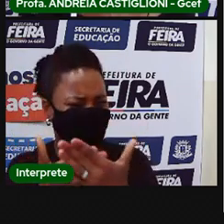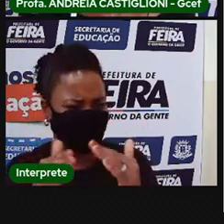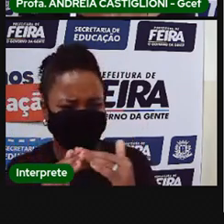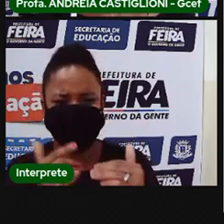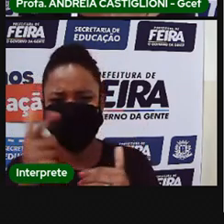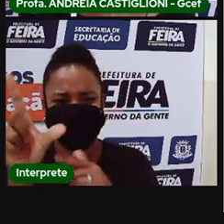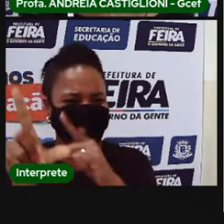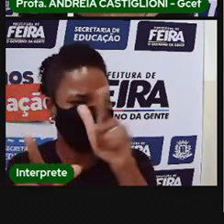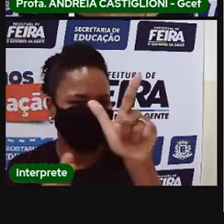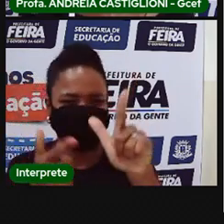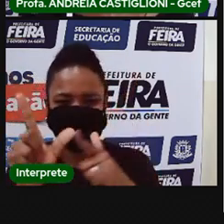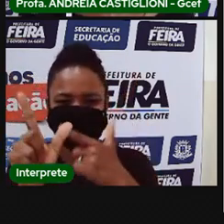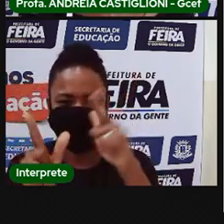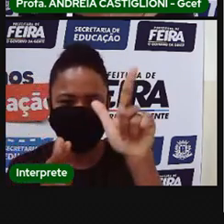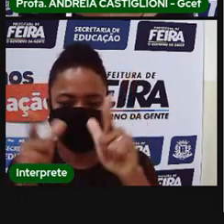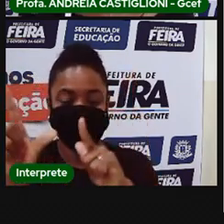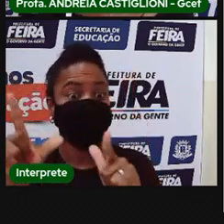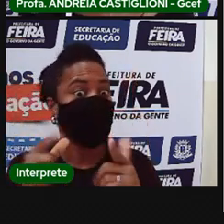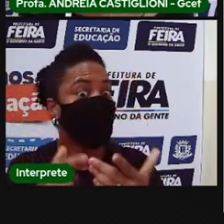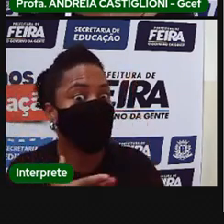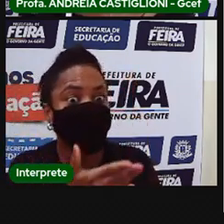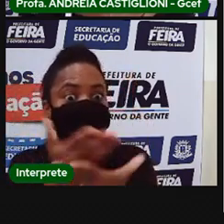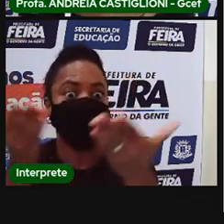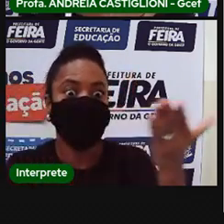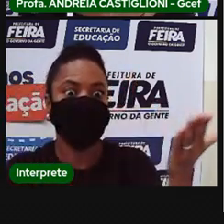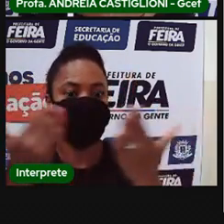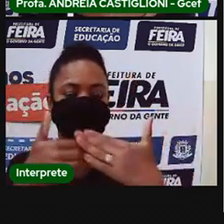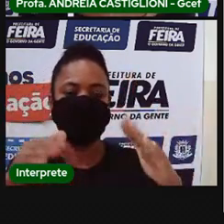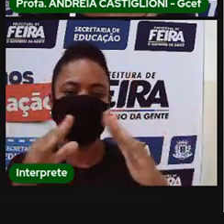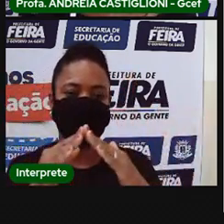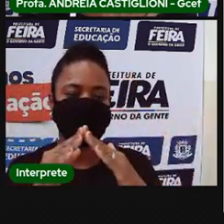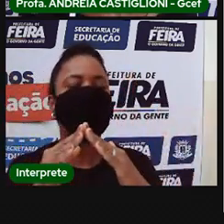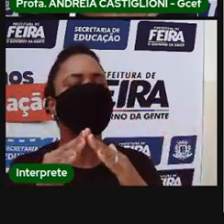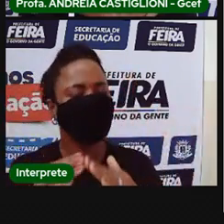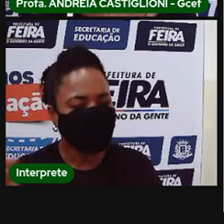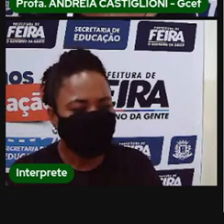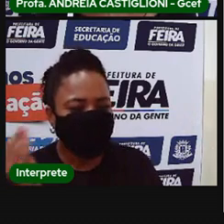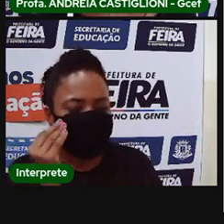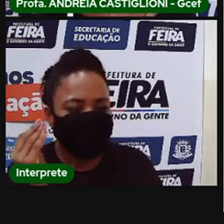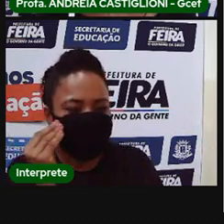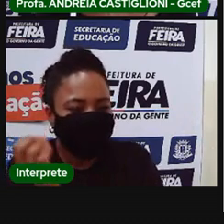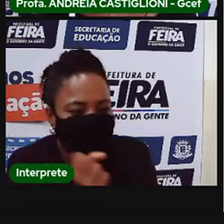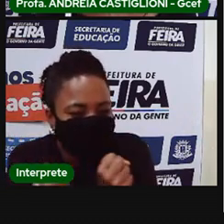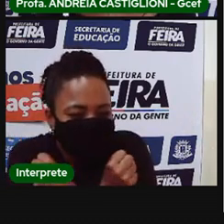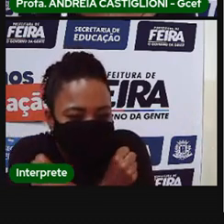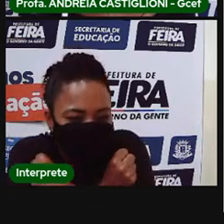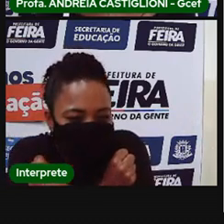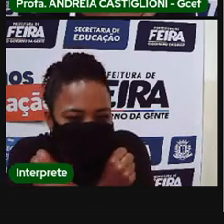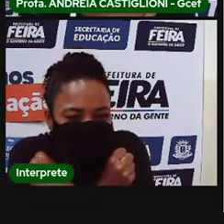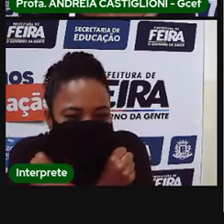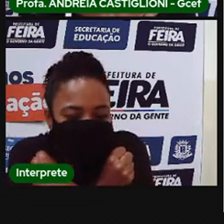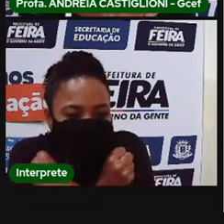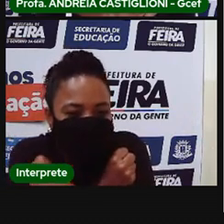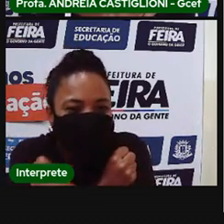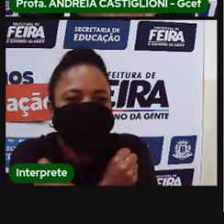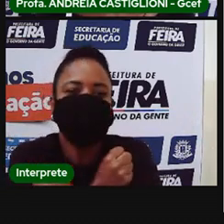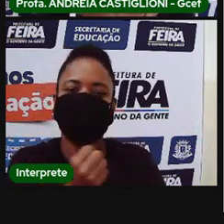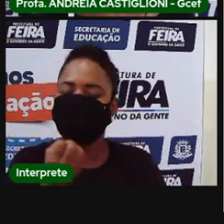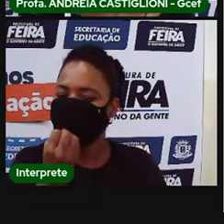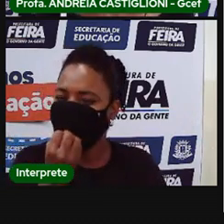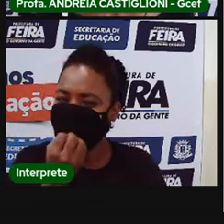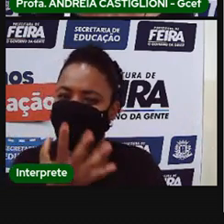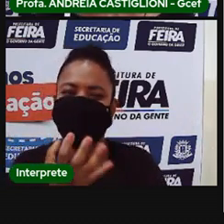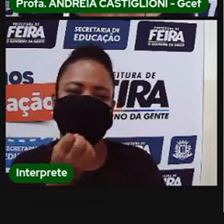Municipal Rosa Maria Espridião Leite. Essas últimas também são do campo. Então, que bom ter vocês aqui conosco. Muito